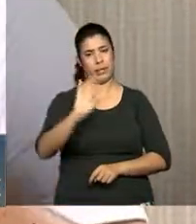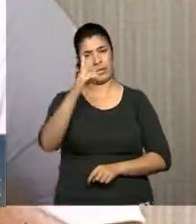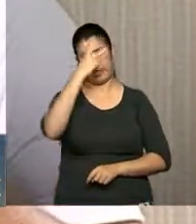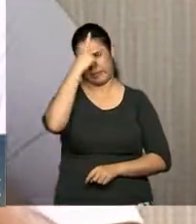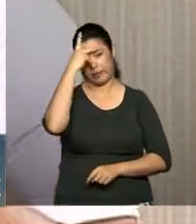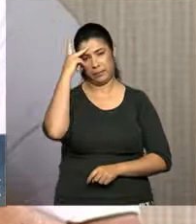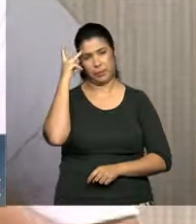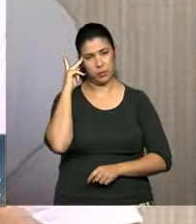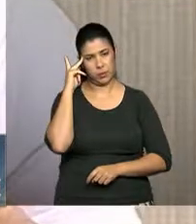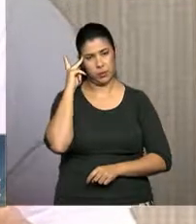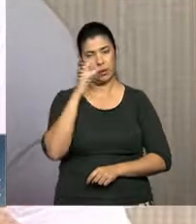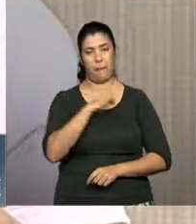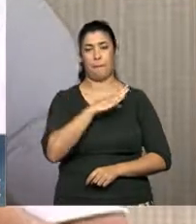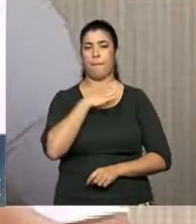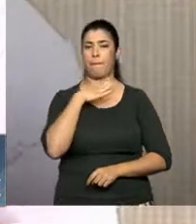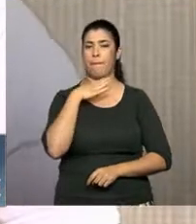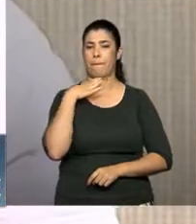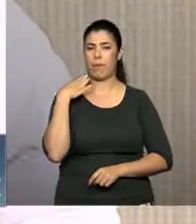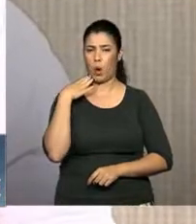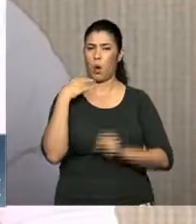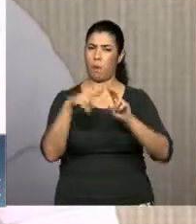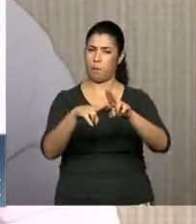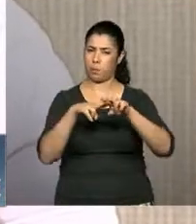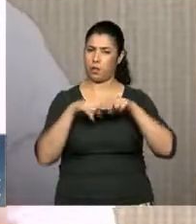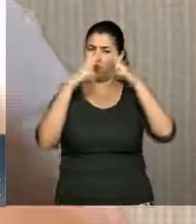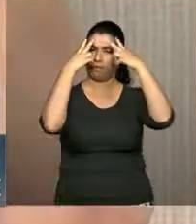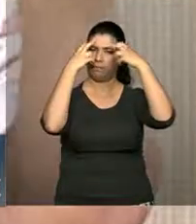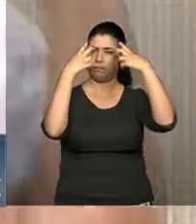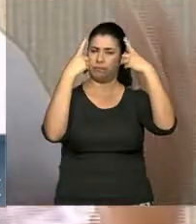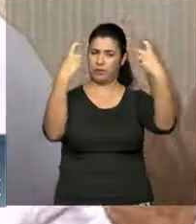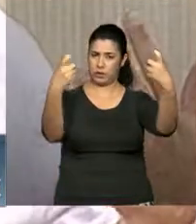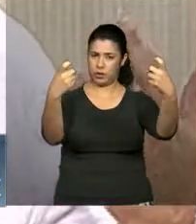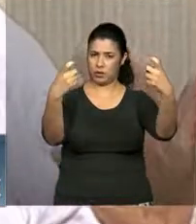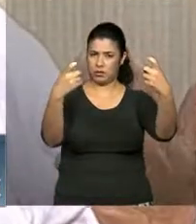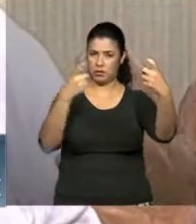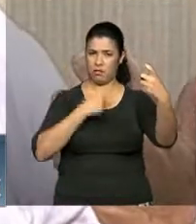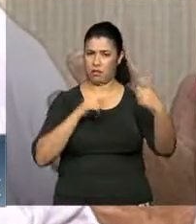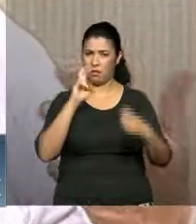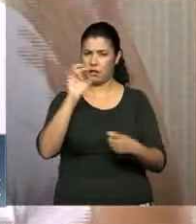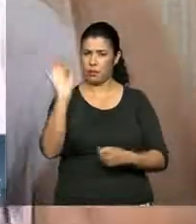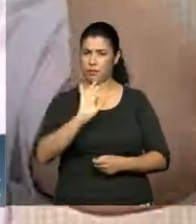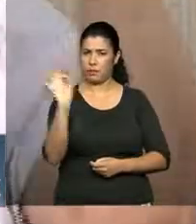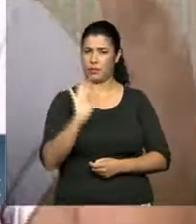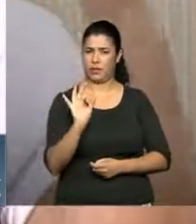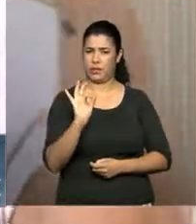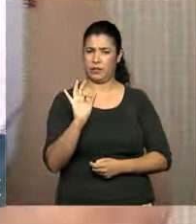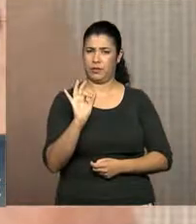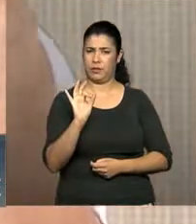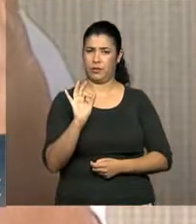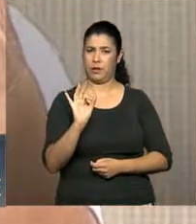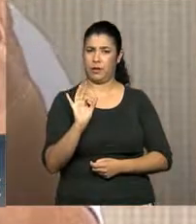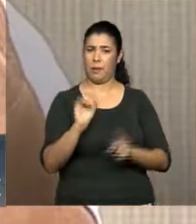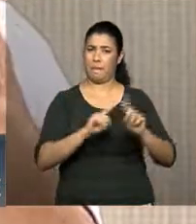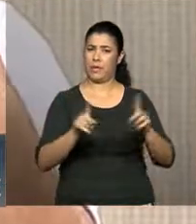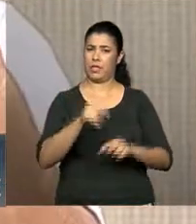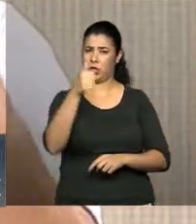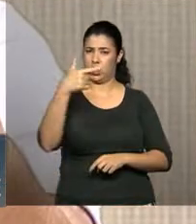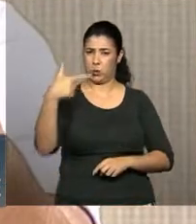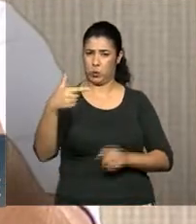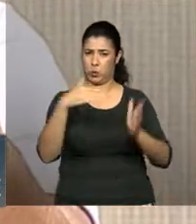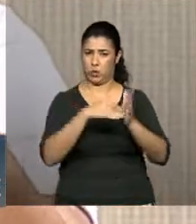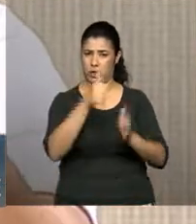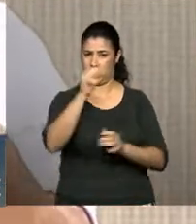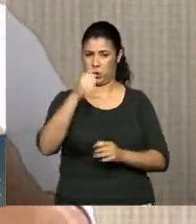que morrem por morte violenta não chega a 5% de 12 a 18 anos na